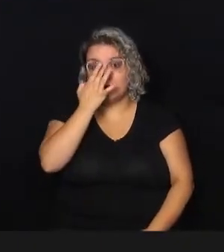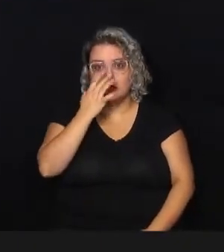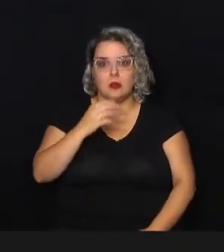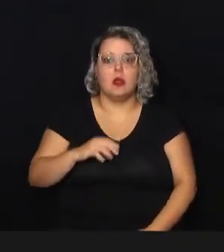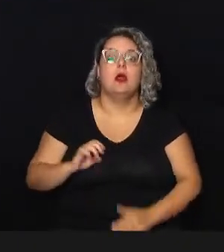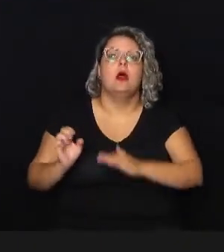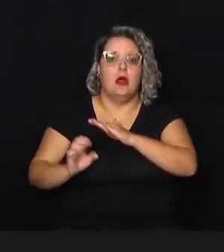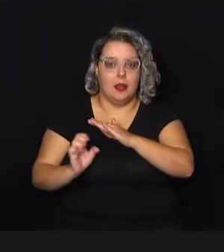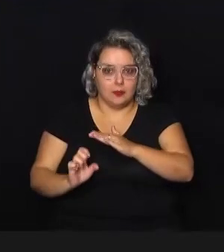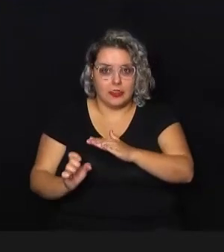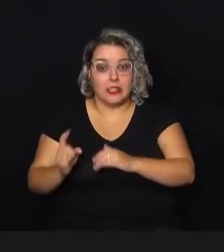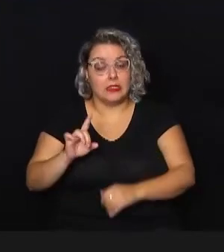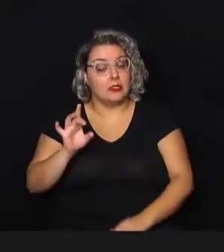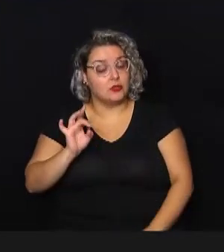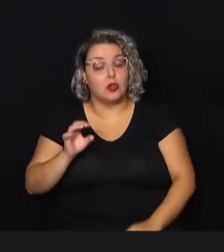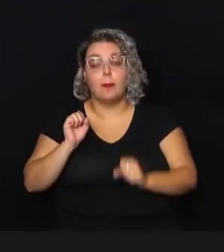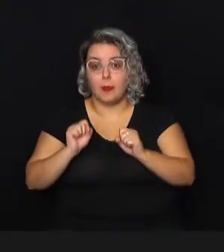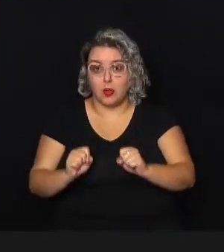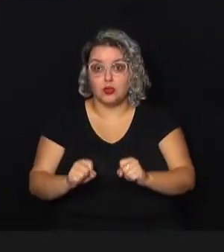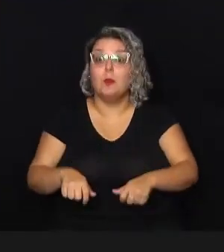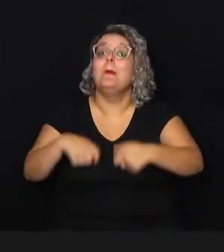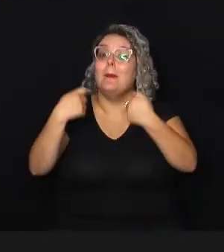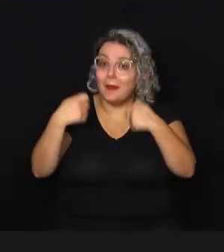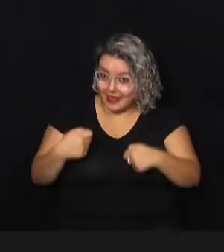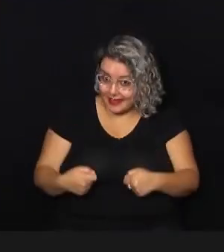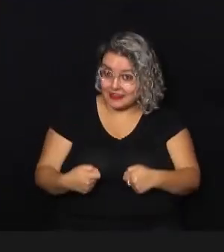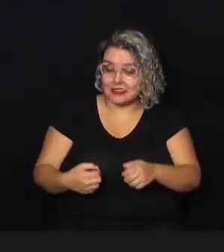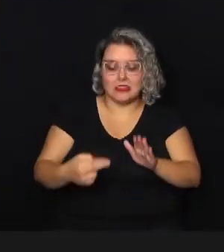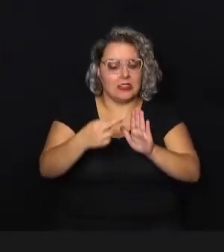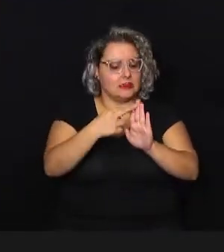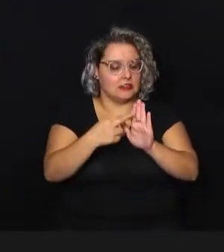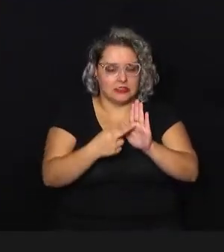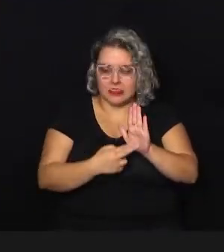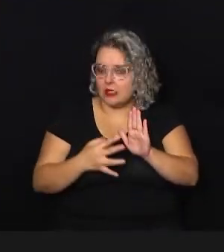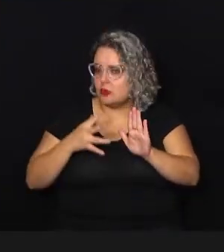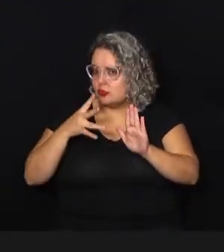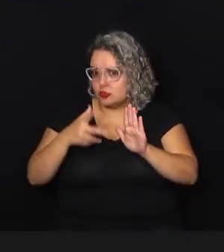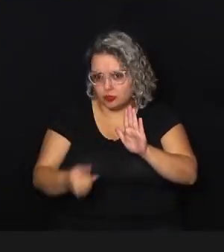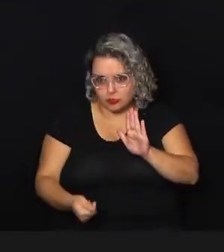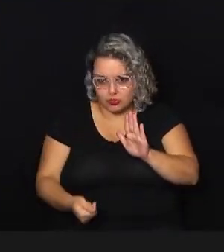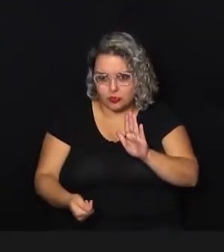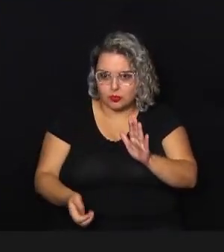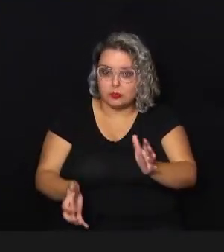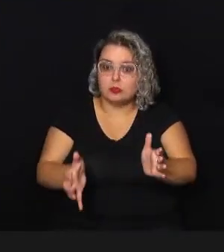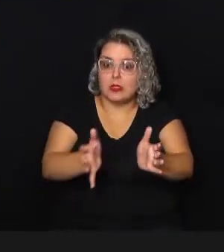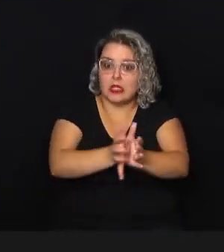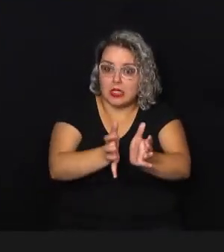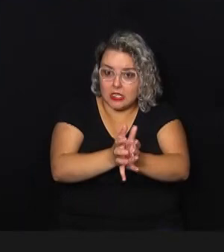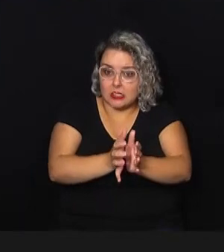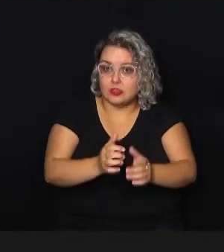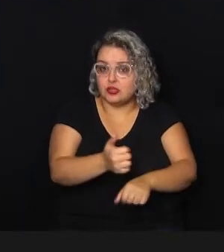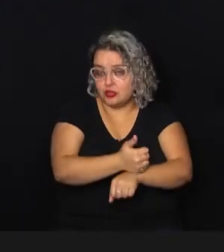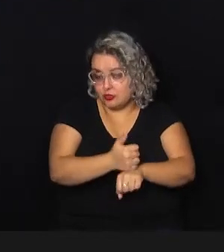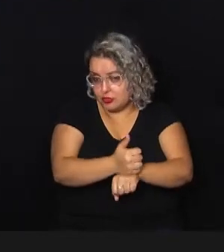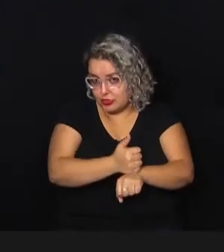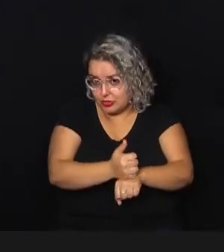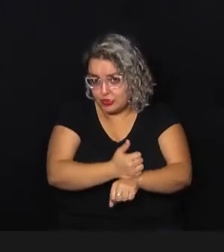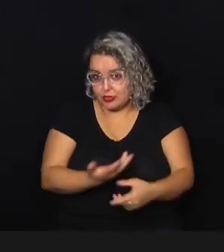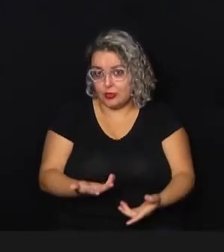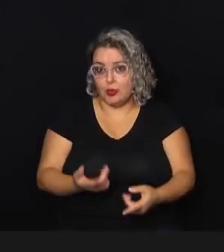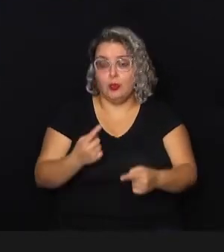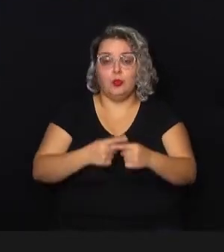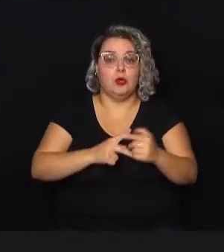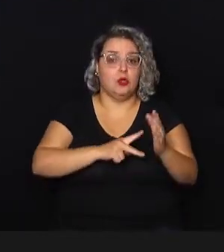como deve seguir todas as regras, as normas que estão previstas naquela norma coletiva, porque o